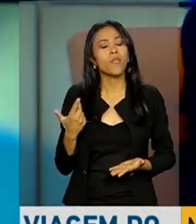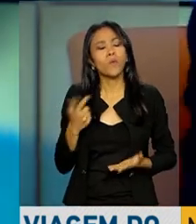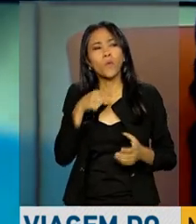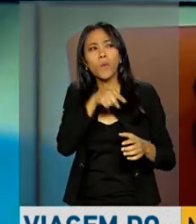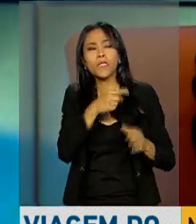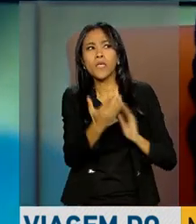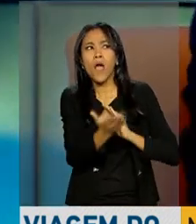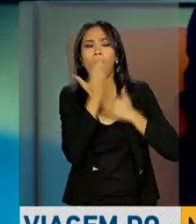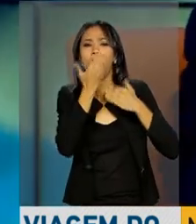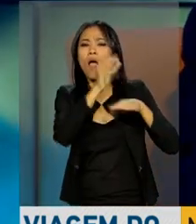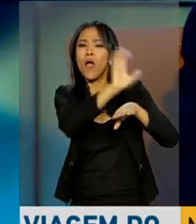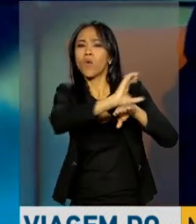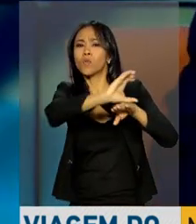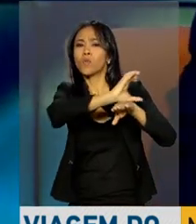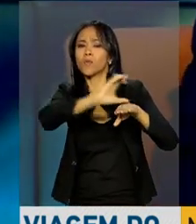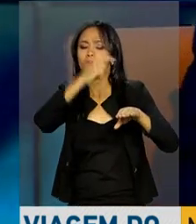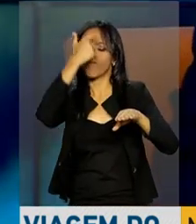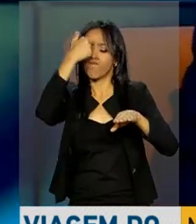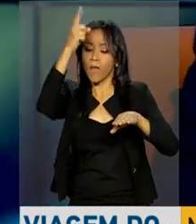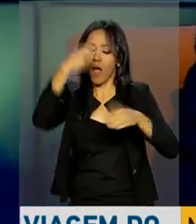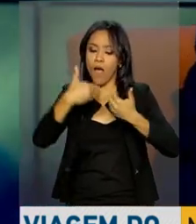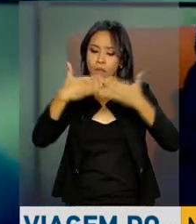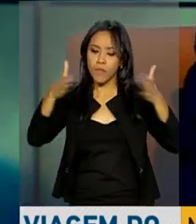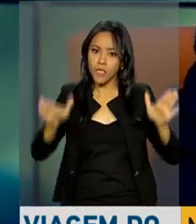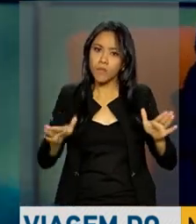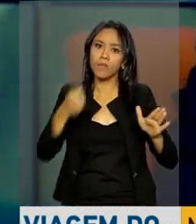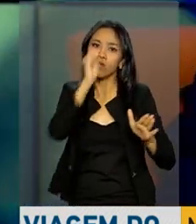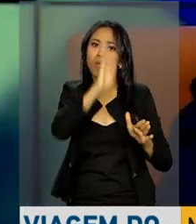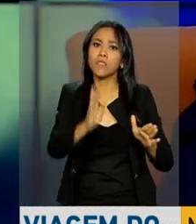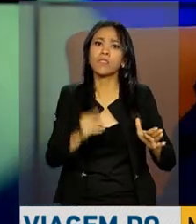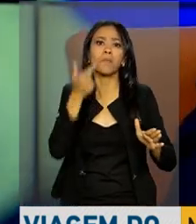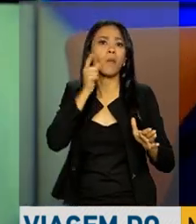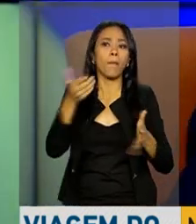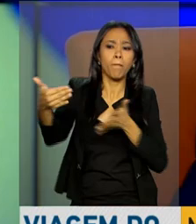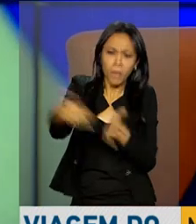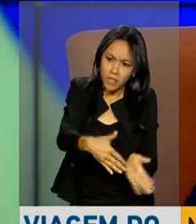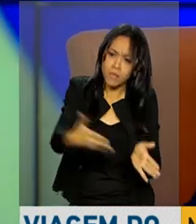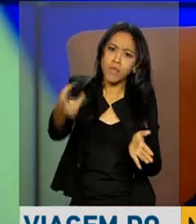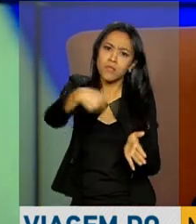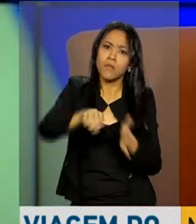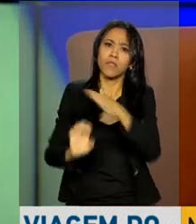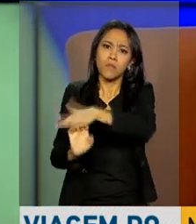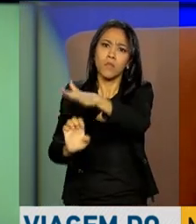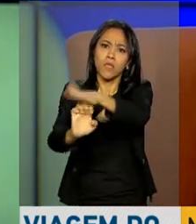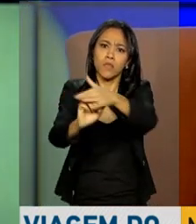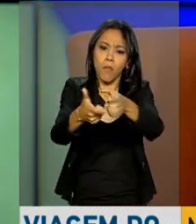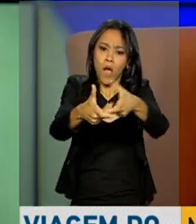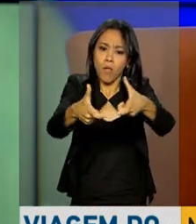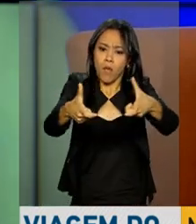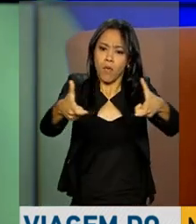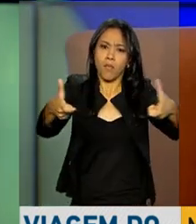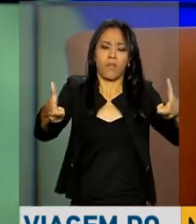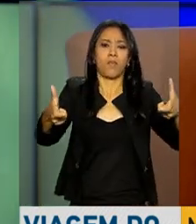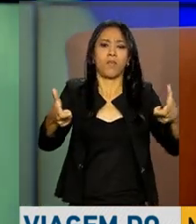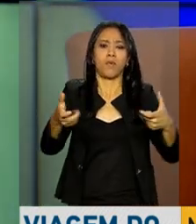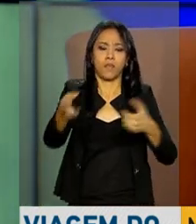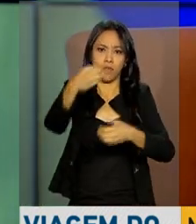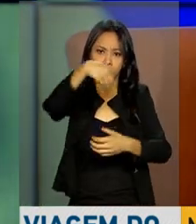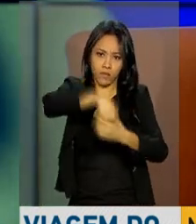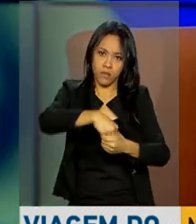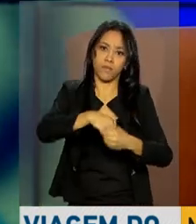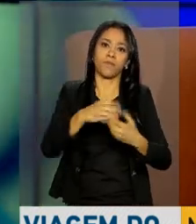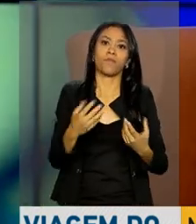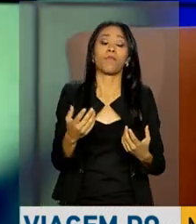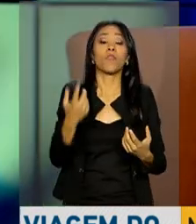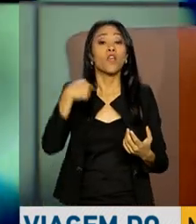fizemos? Nós abrimos o Brasil para a iniciativa privada. Só registro dados numéricos. Nós já levamos